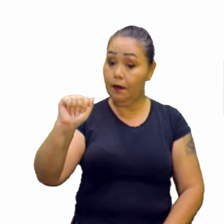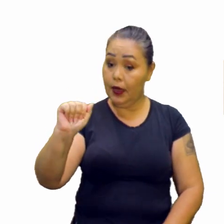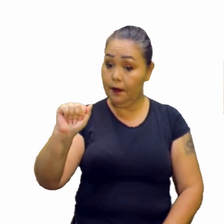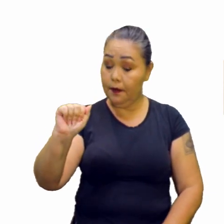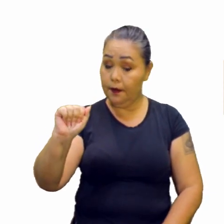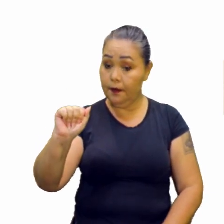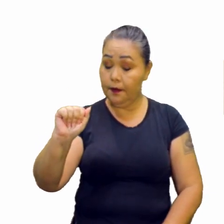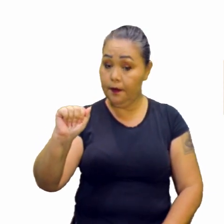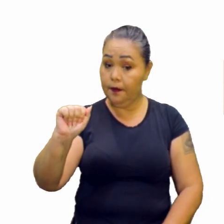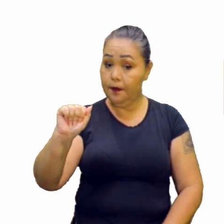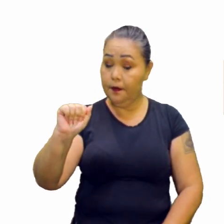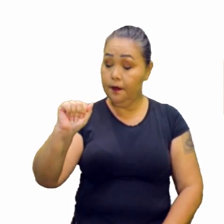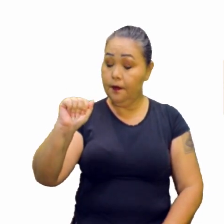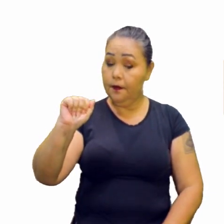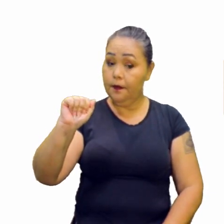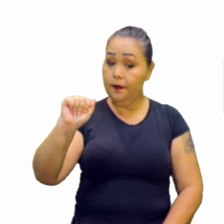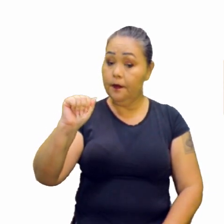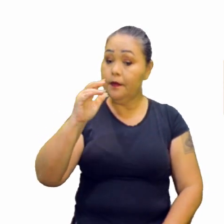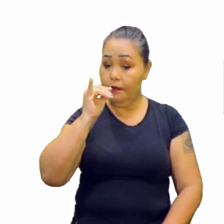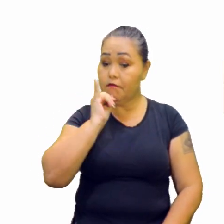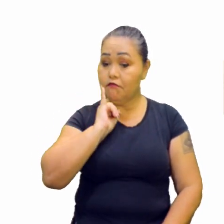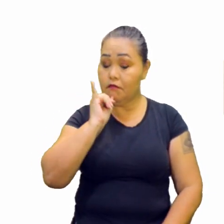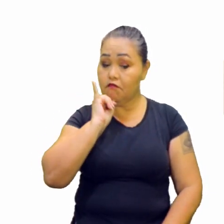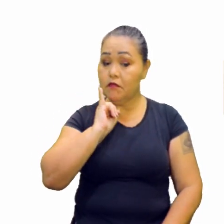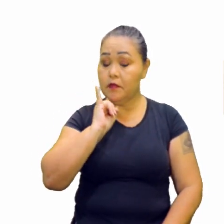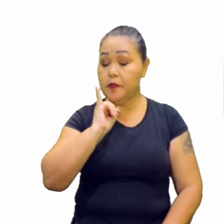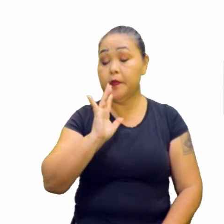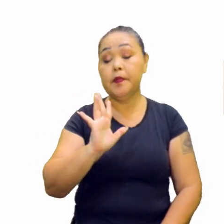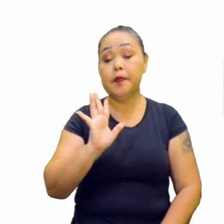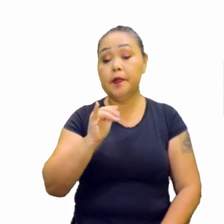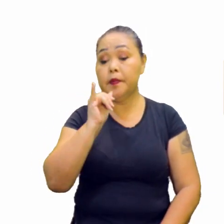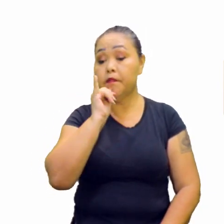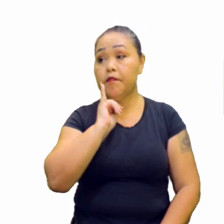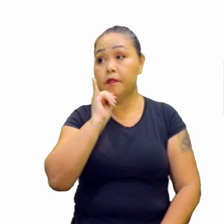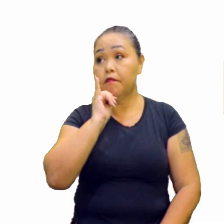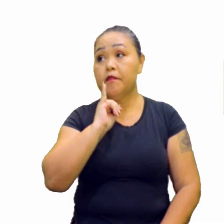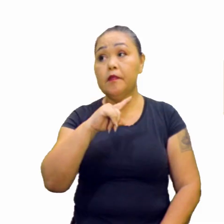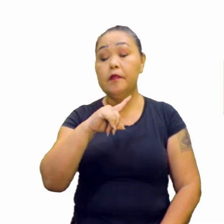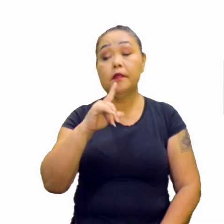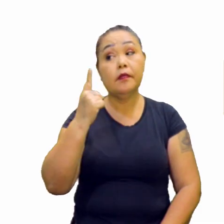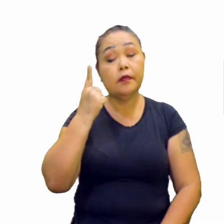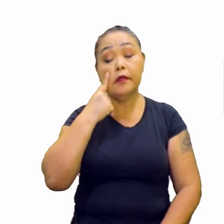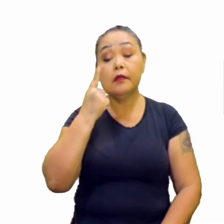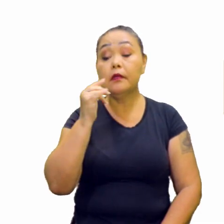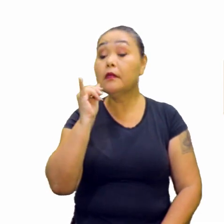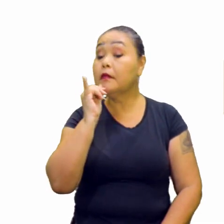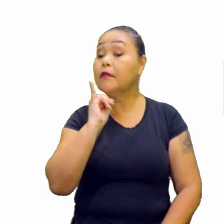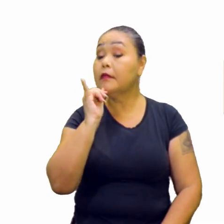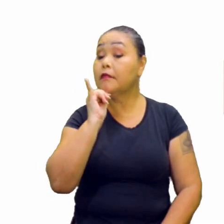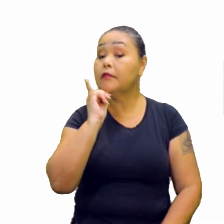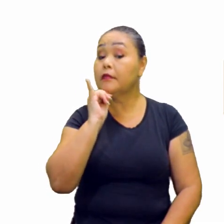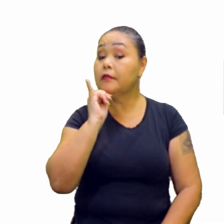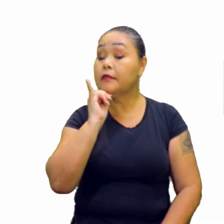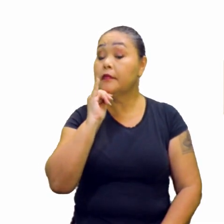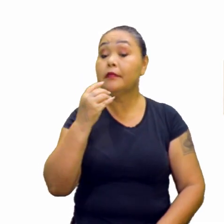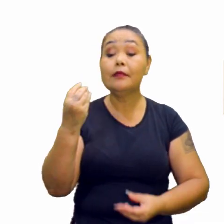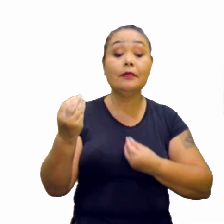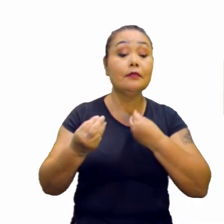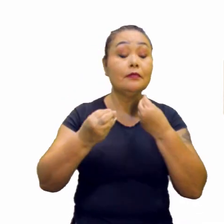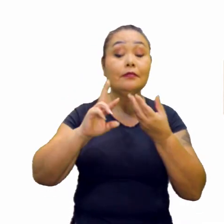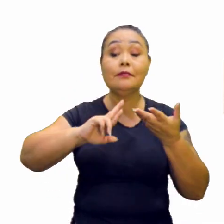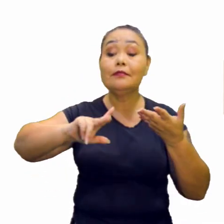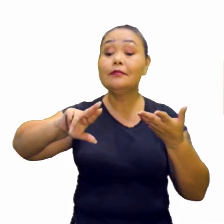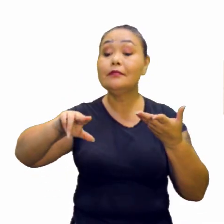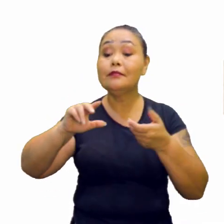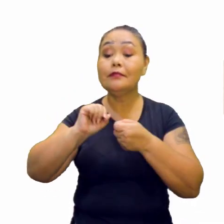né? Por exemplo, tem que ver que formam os diferentes consórcios. O que